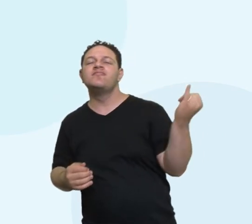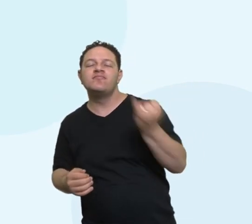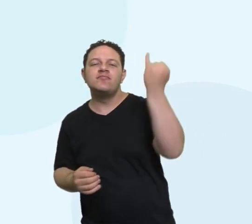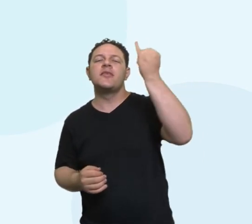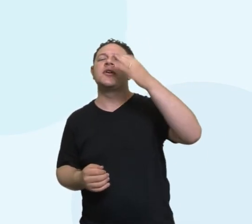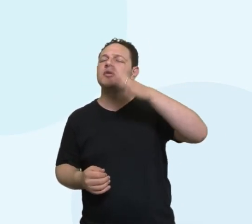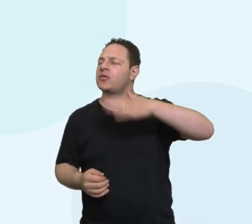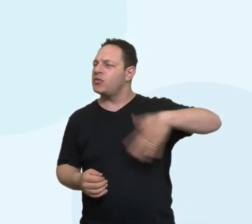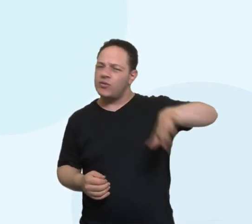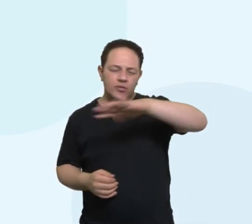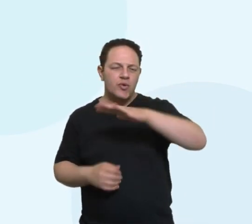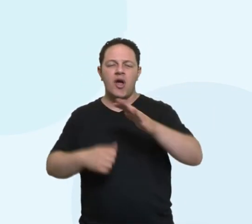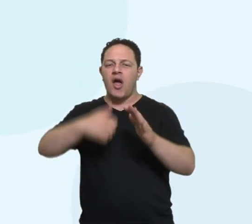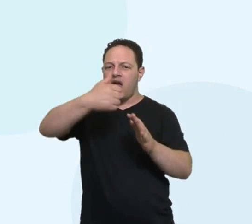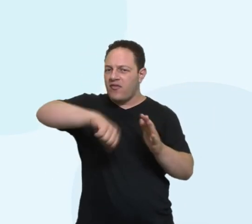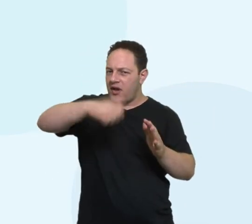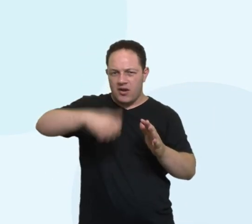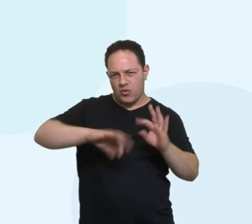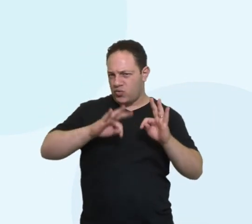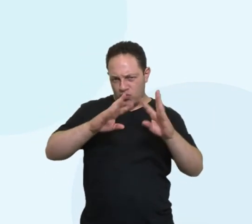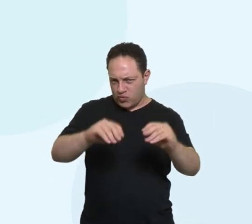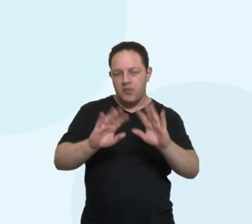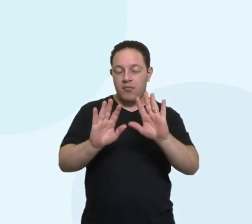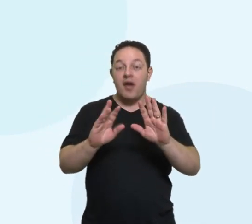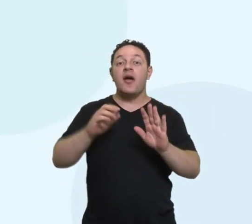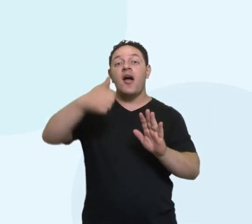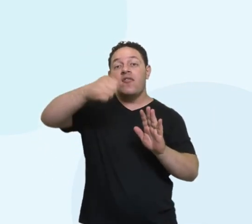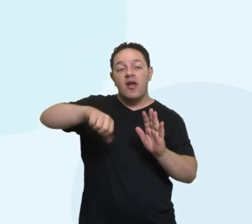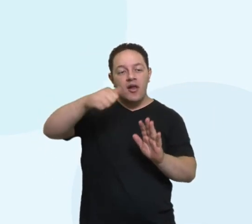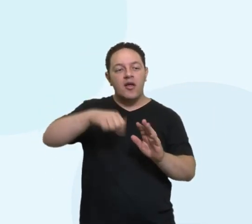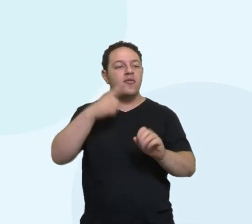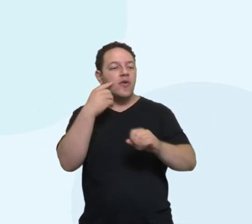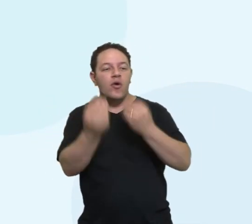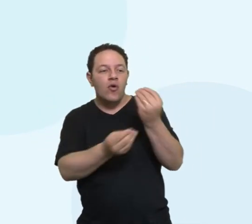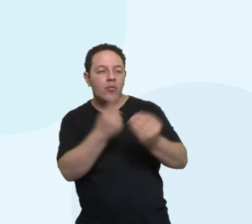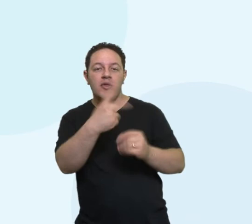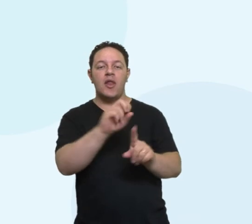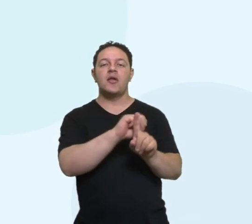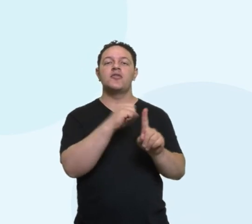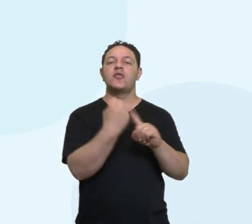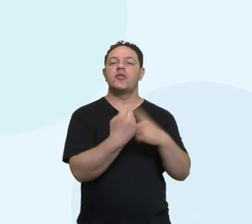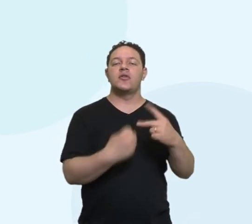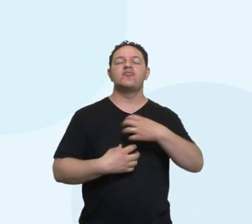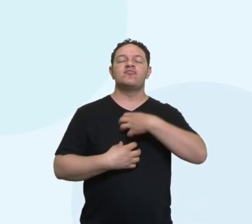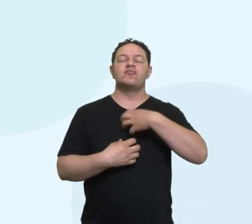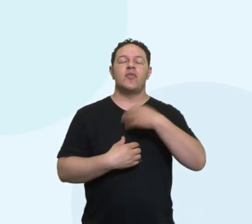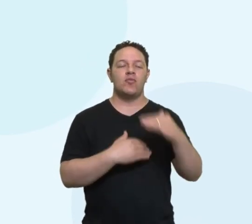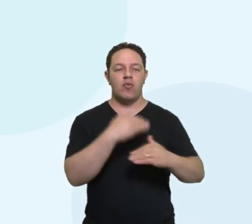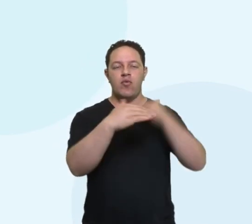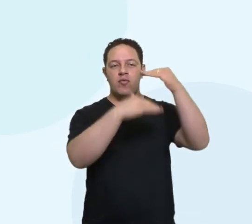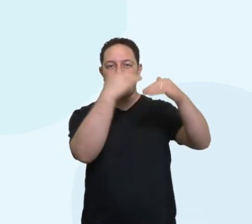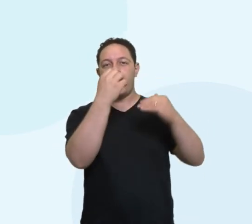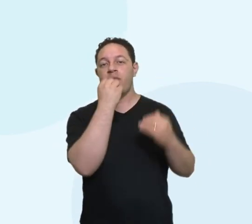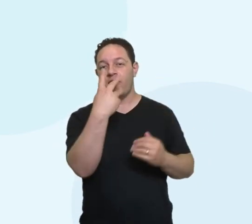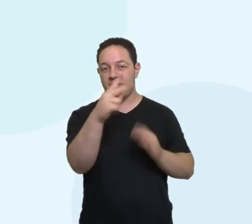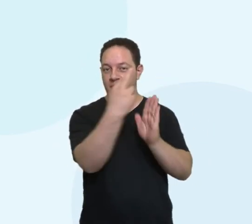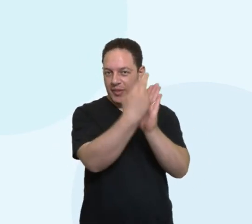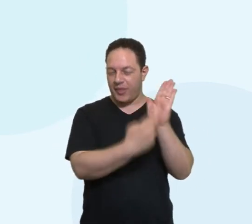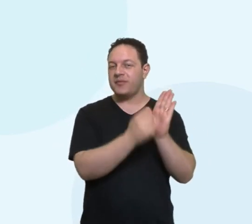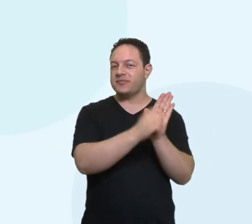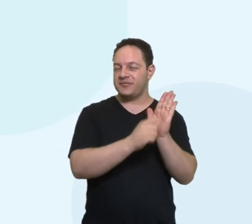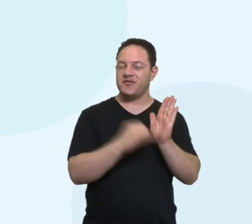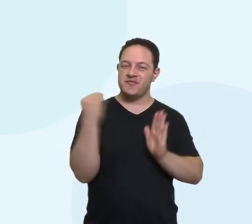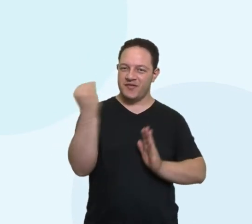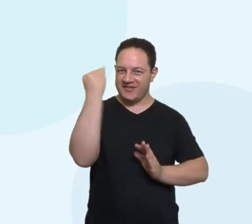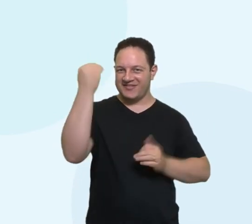de todas as avaliações como um todo né mas avaliação formativa avaliação sócio-emocional aí é e o seu relatório de